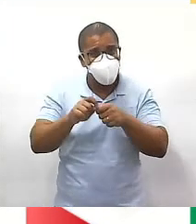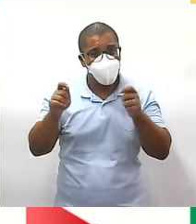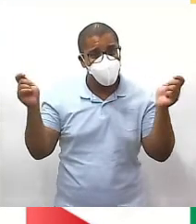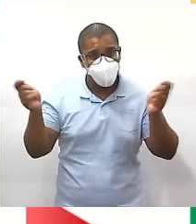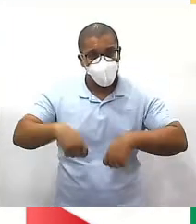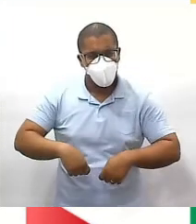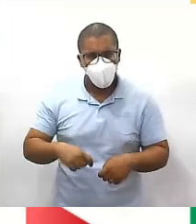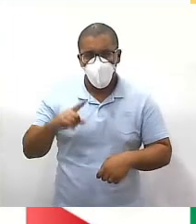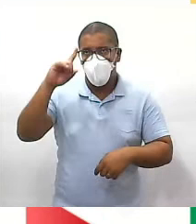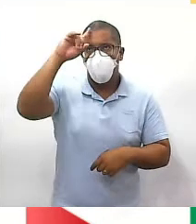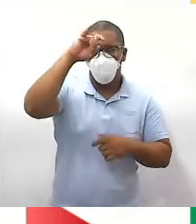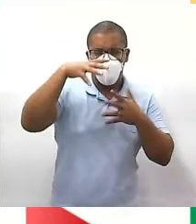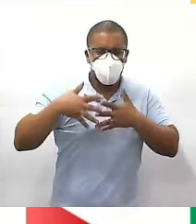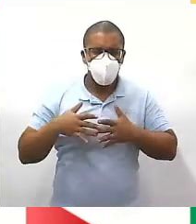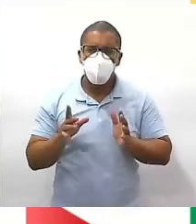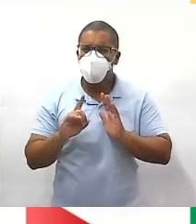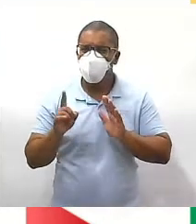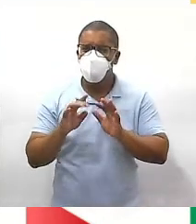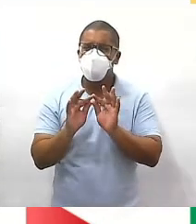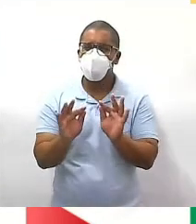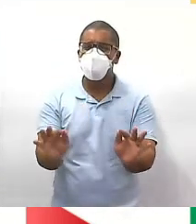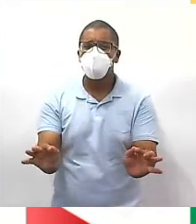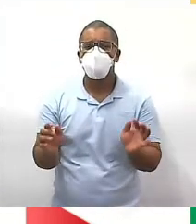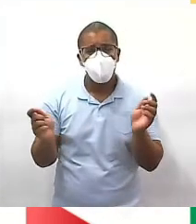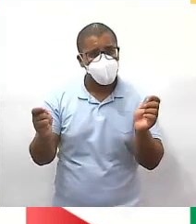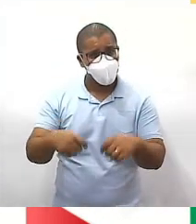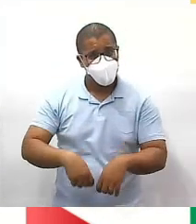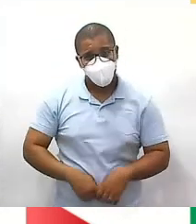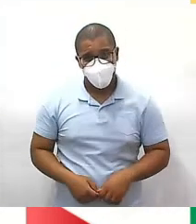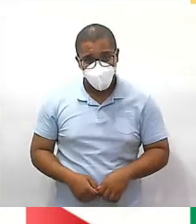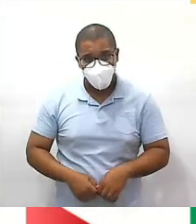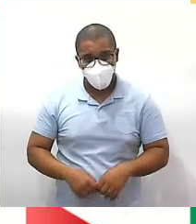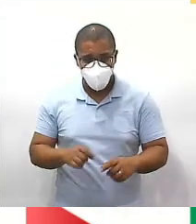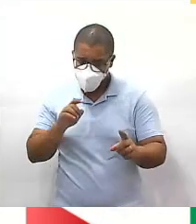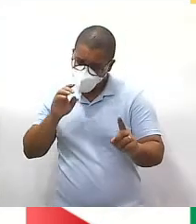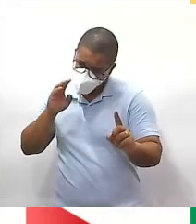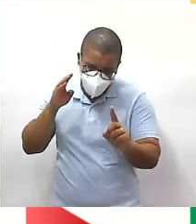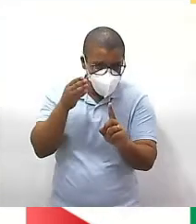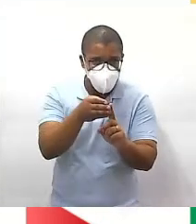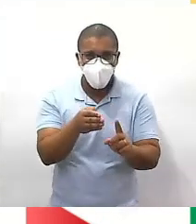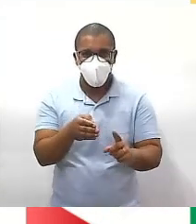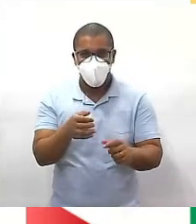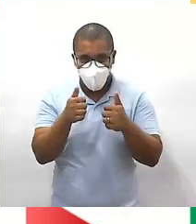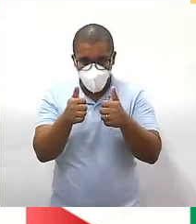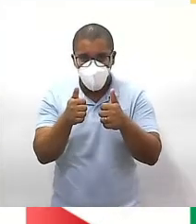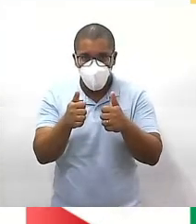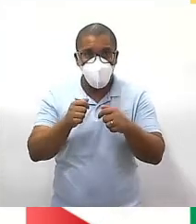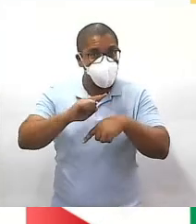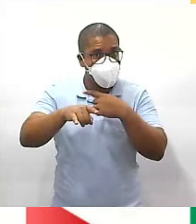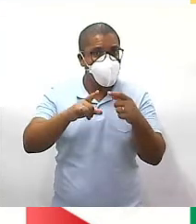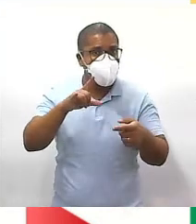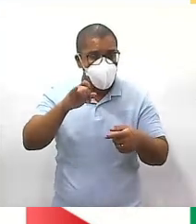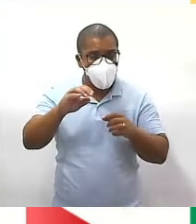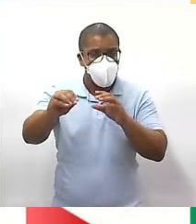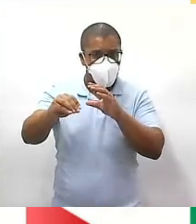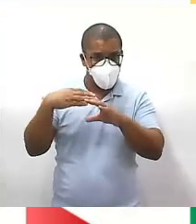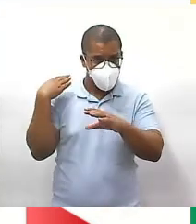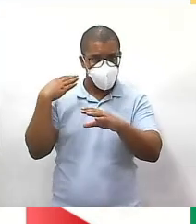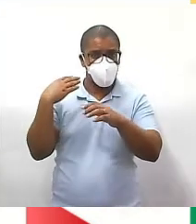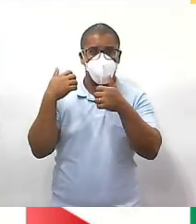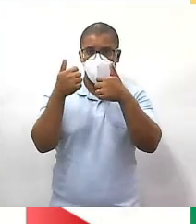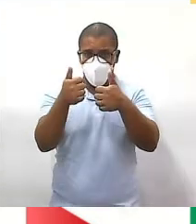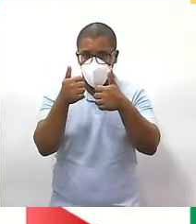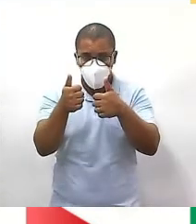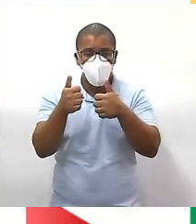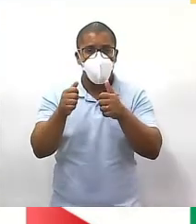simples, muitos objetivos diretos a gente trouxe para vocês. Espero que vocês gostem. Dá a resposta para a gente lá no Instagram, Robertão da